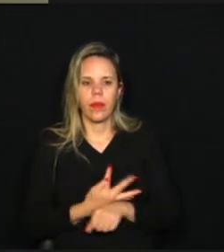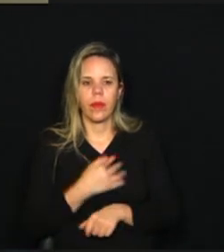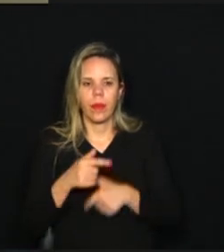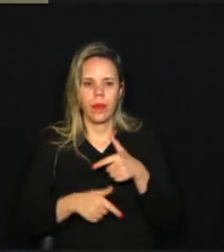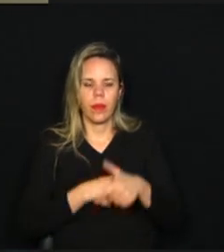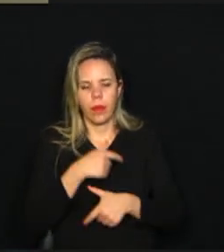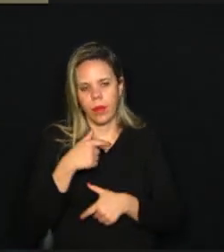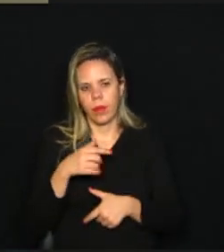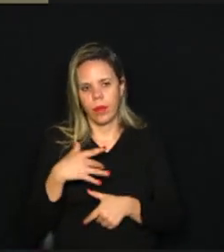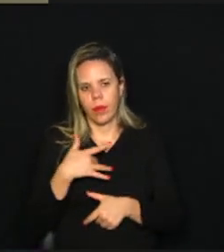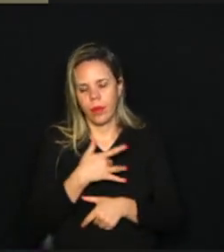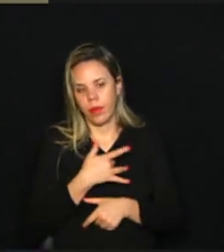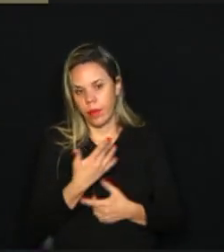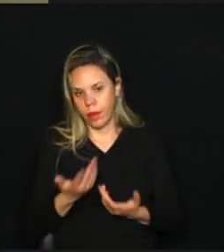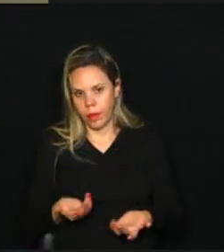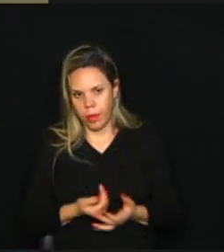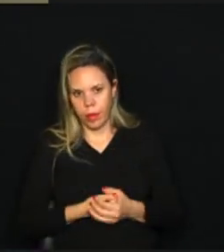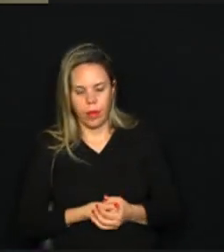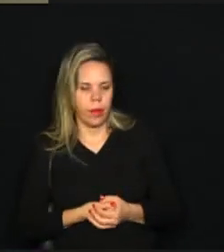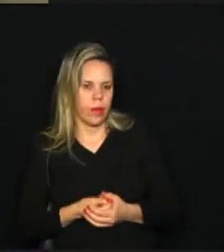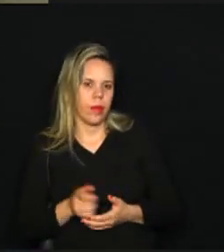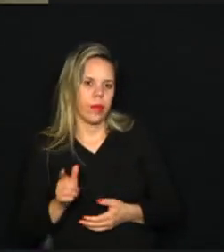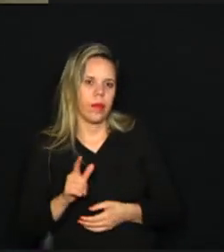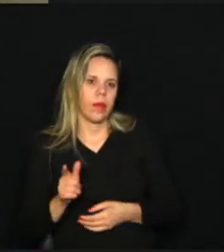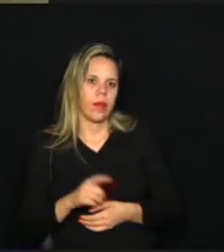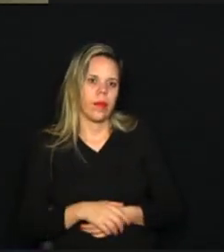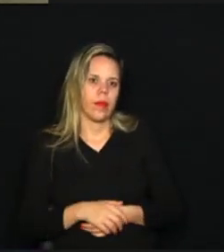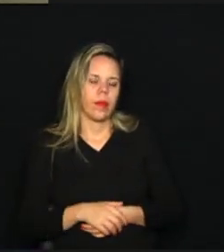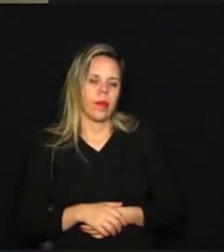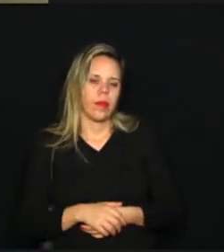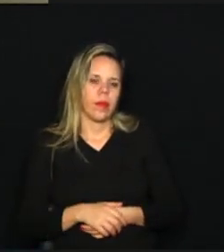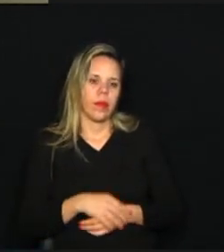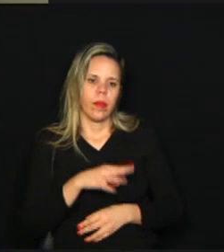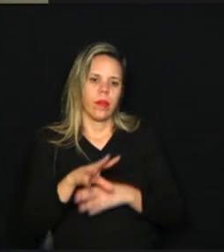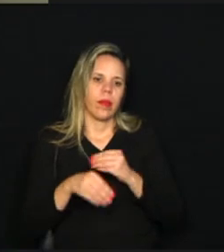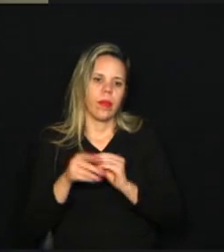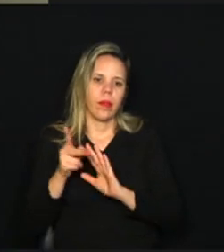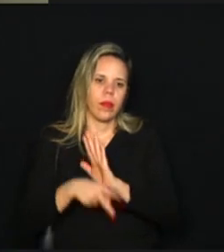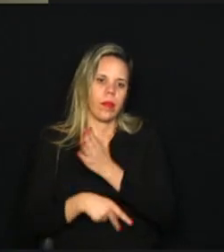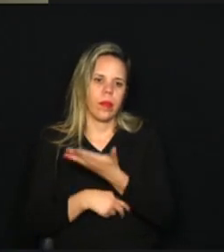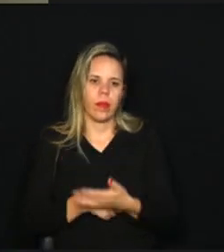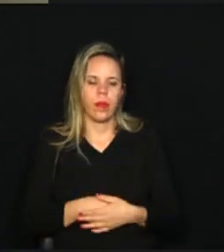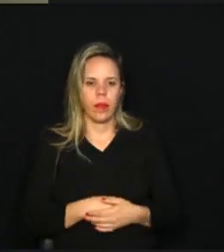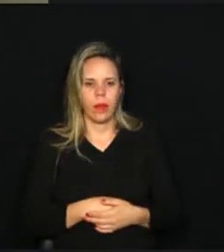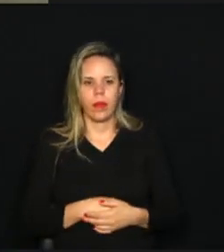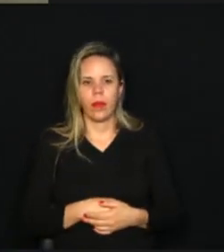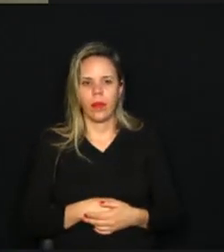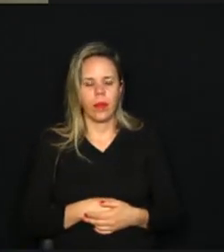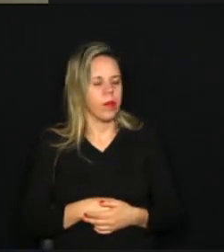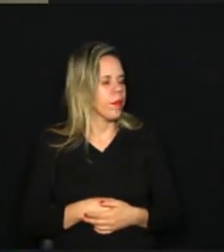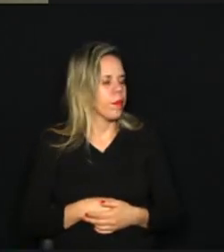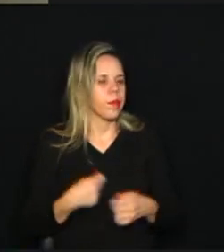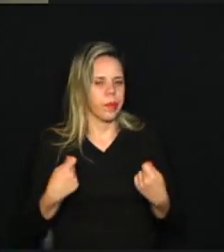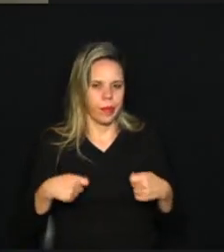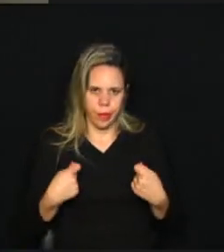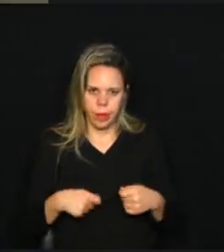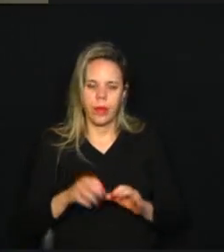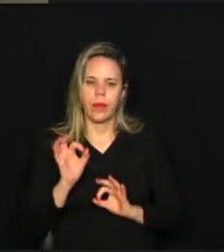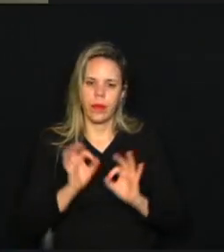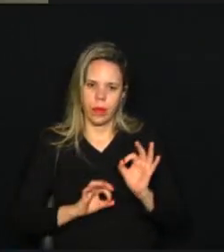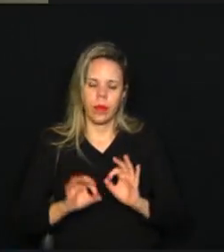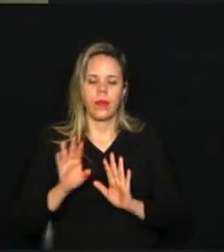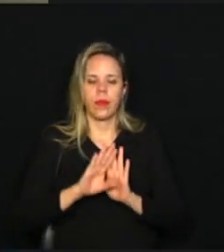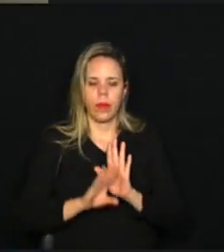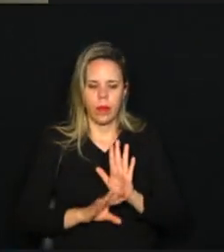serviço de saúde. E, obviamente, que para se implantar um projeto desse, não é sem planejamento, tem que haver